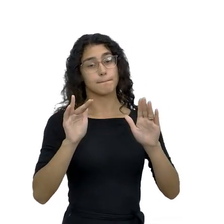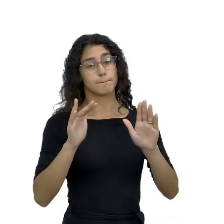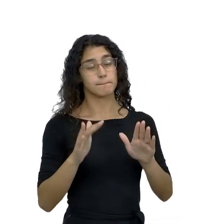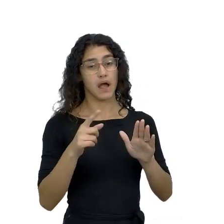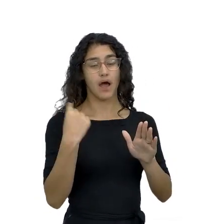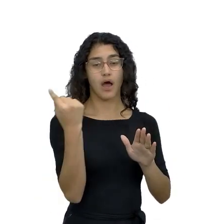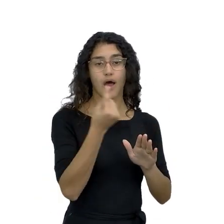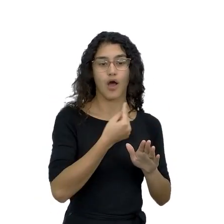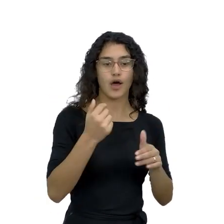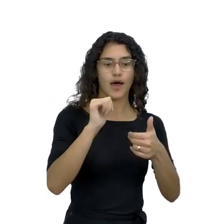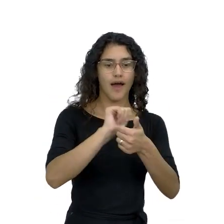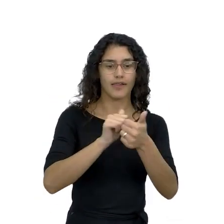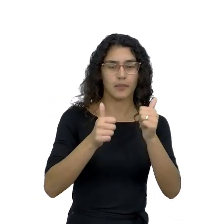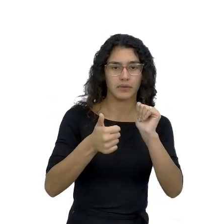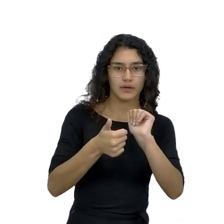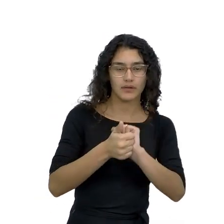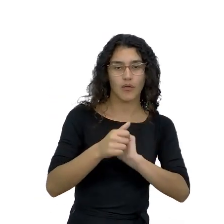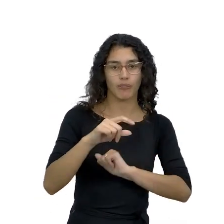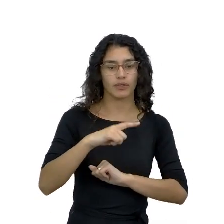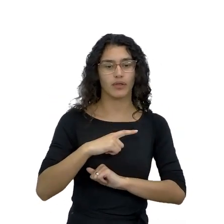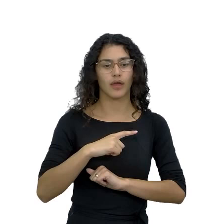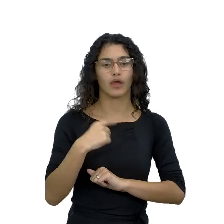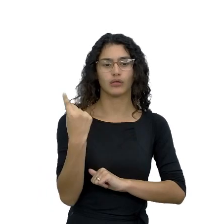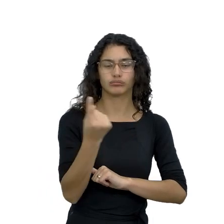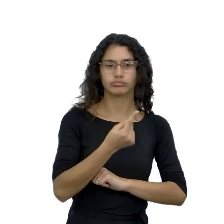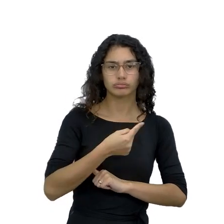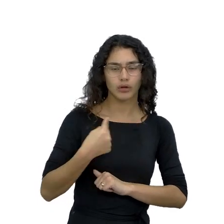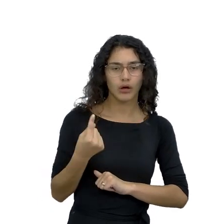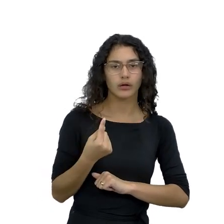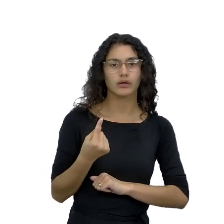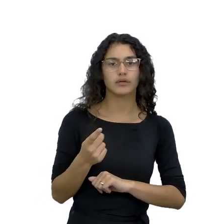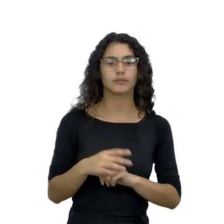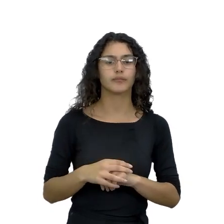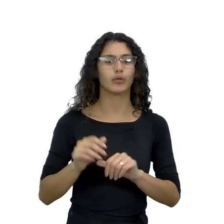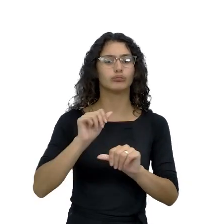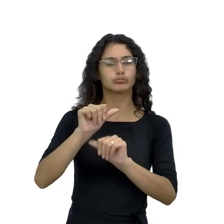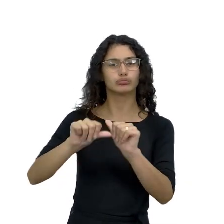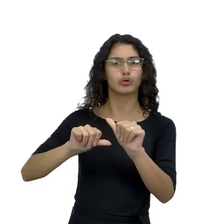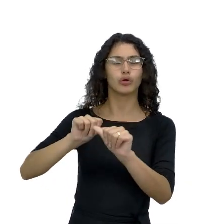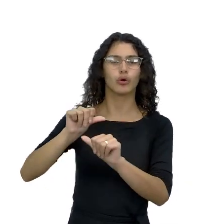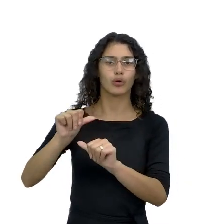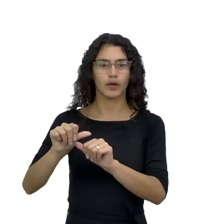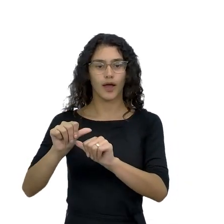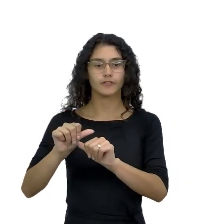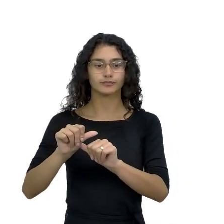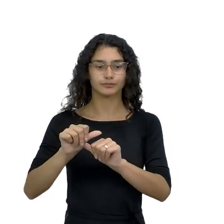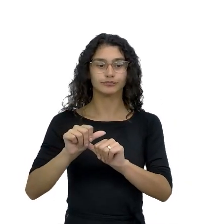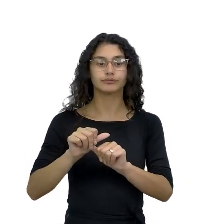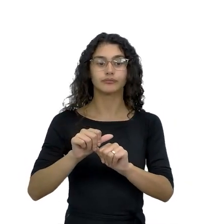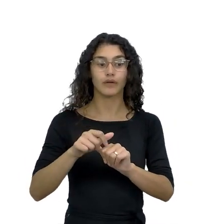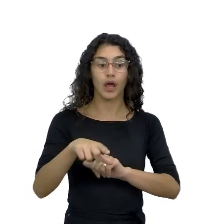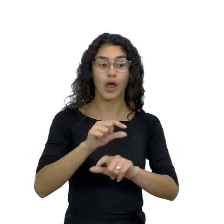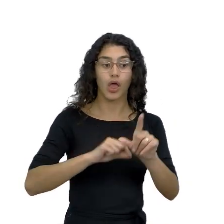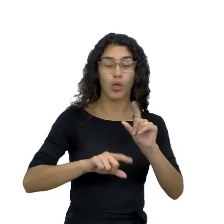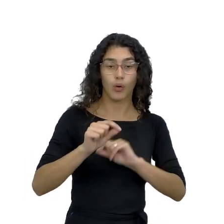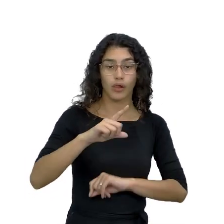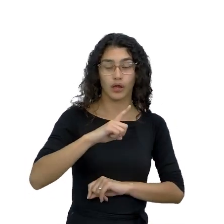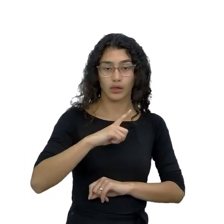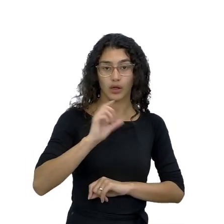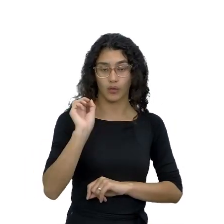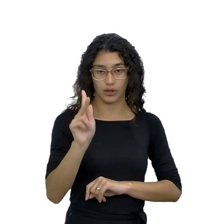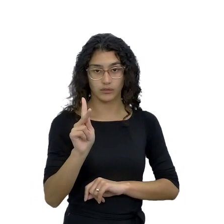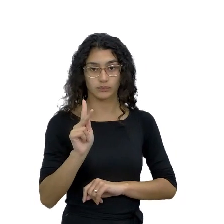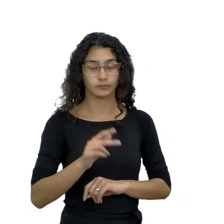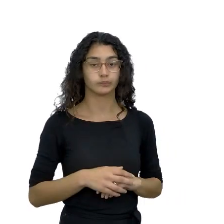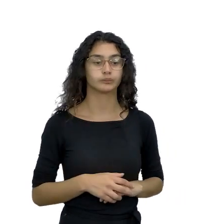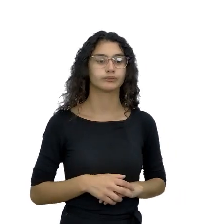nessa nossa adaptação, vamos mudar a espécie em questão,